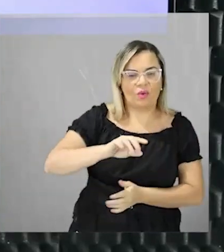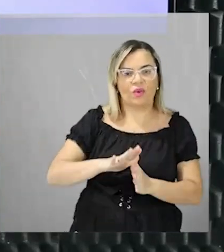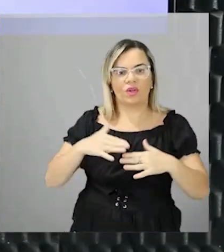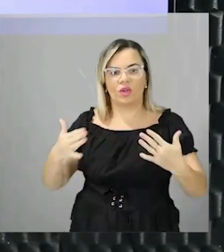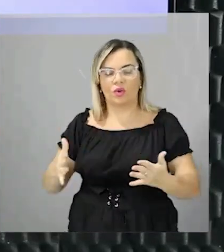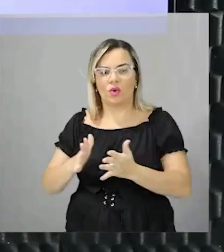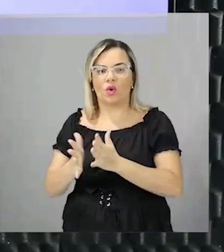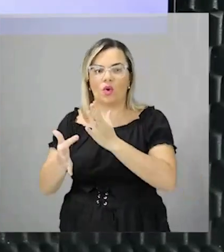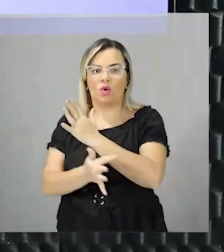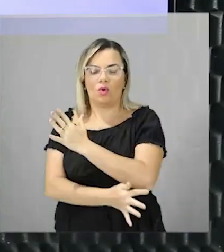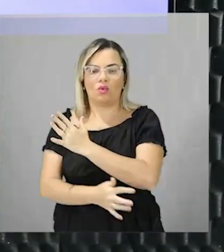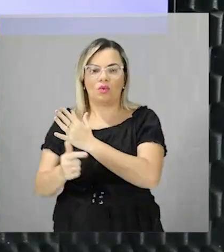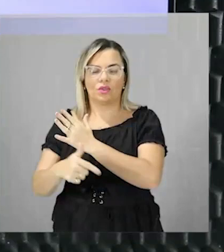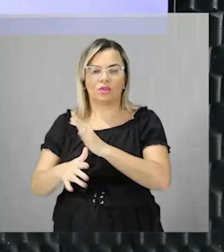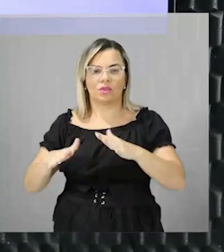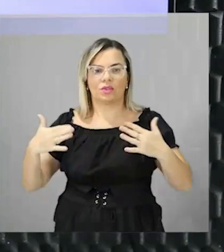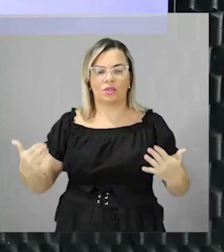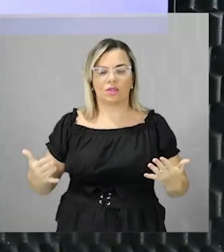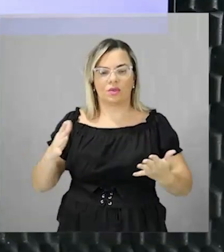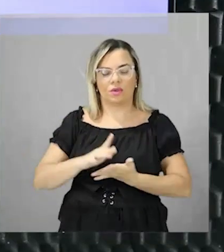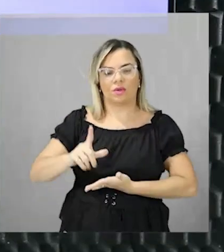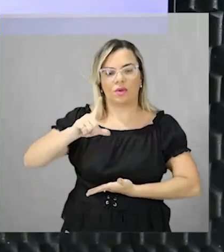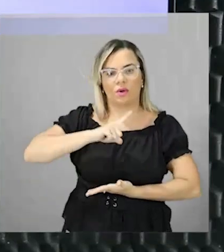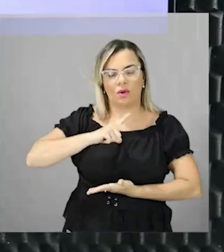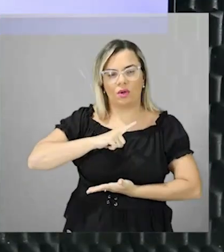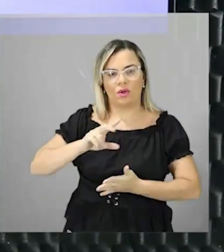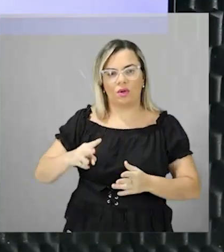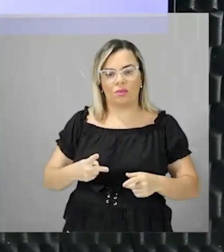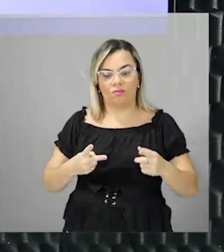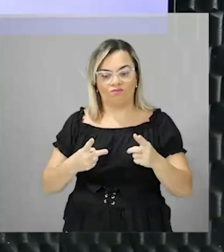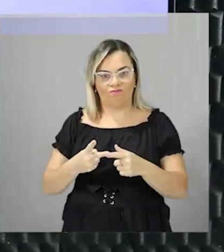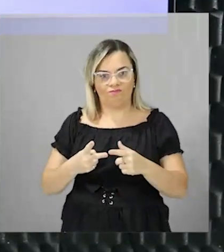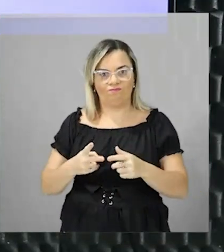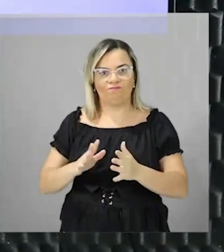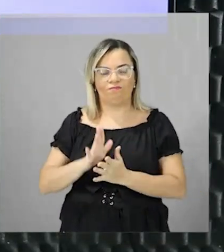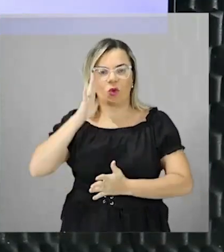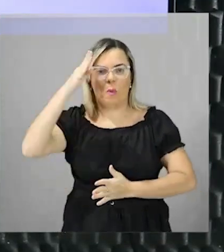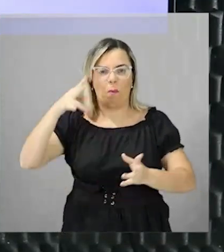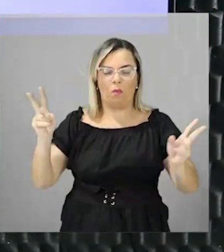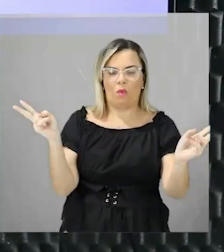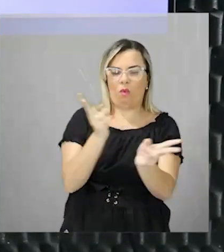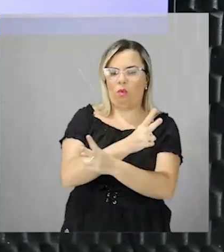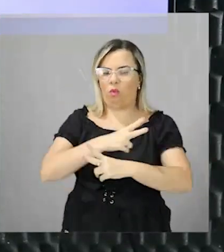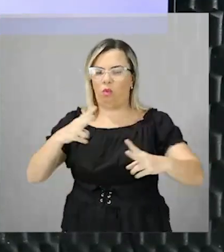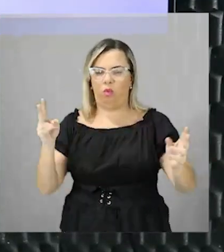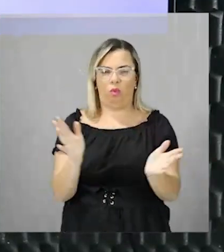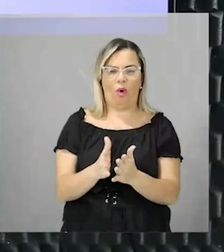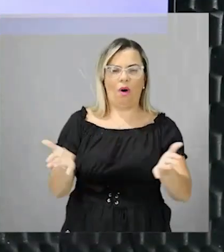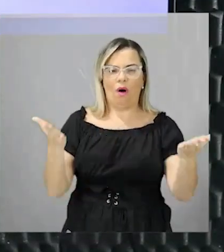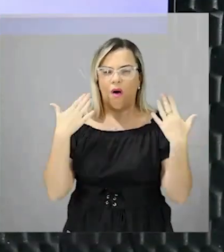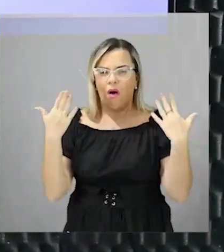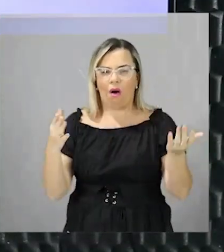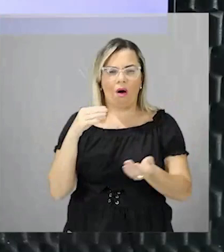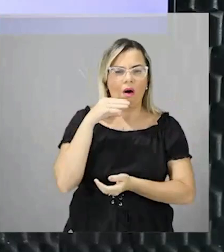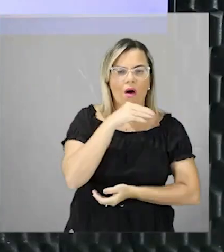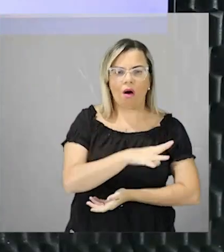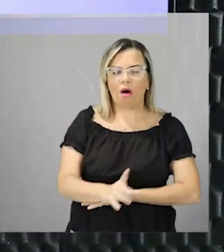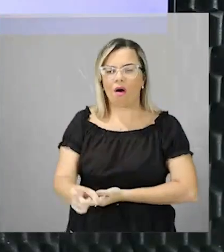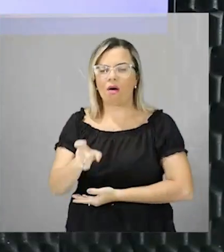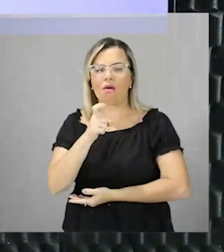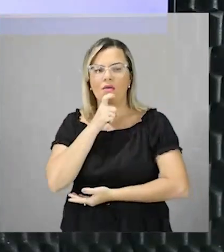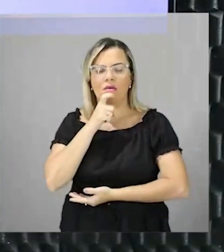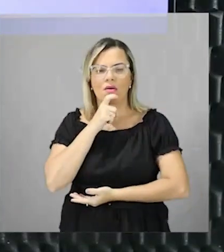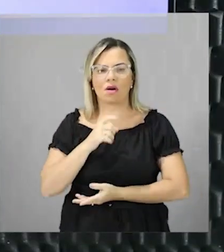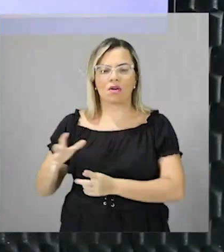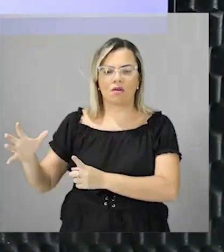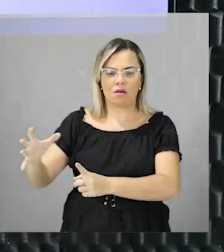intemperismo físico, tá certo? Que é quando você tem aí principalmente o vento, o calor, o frio atuando